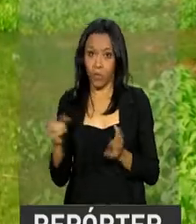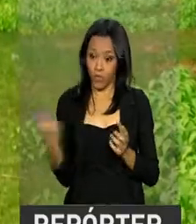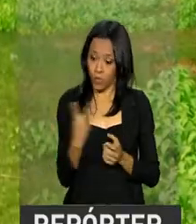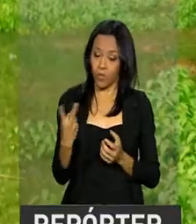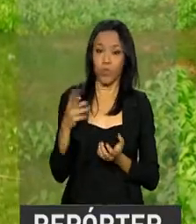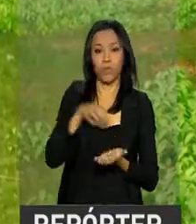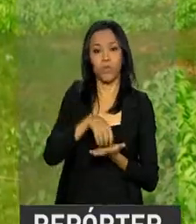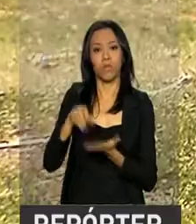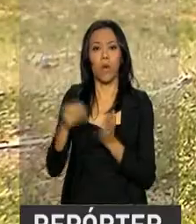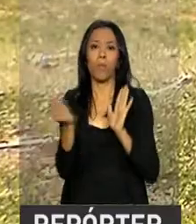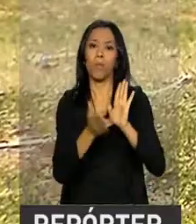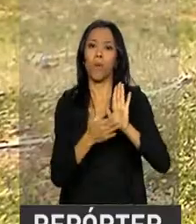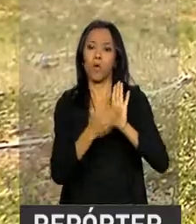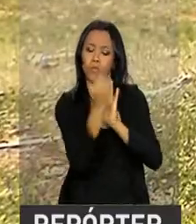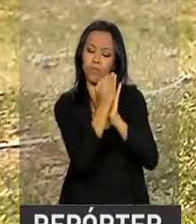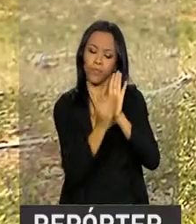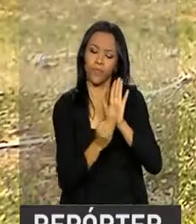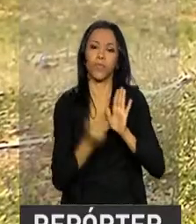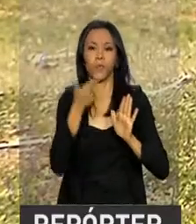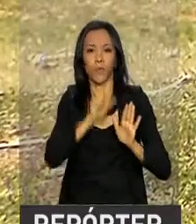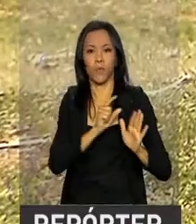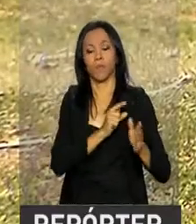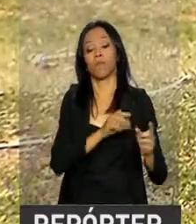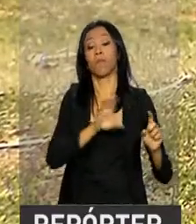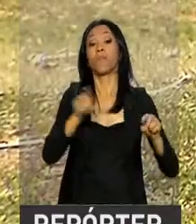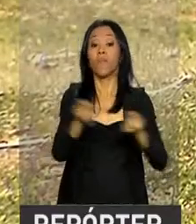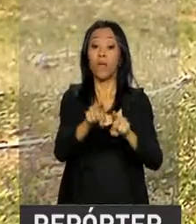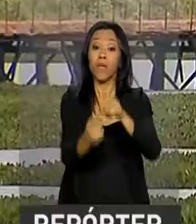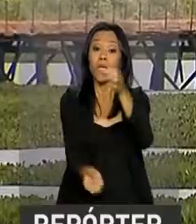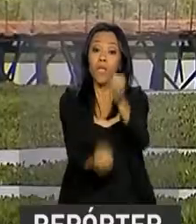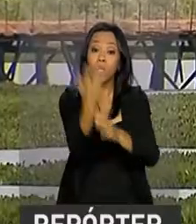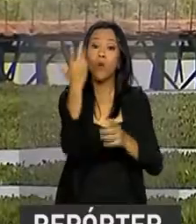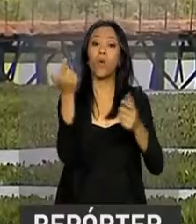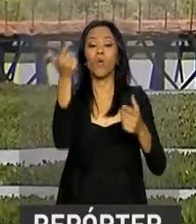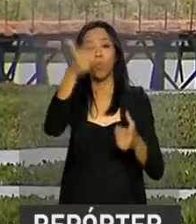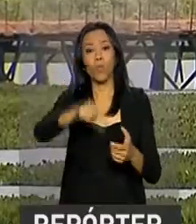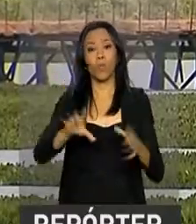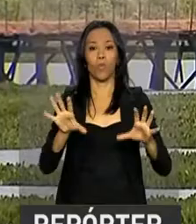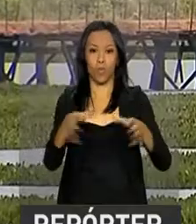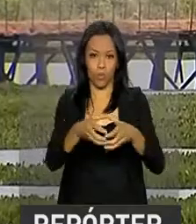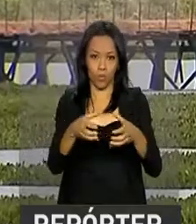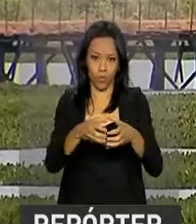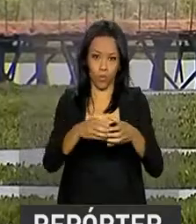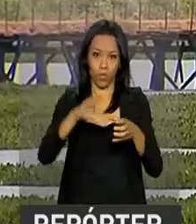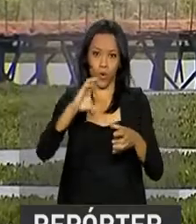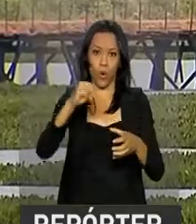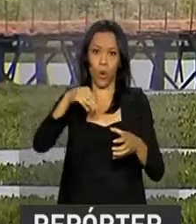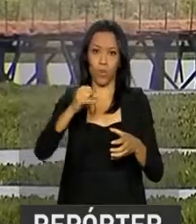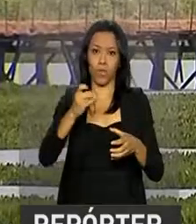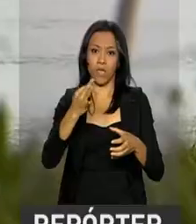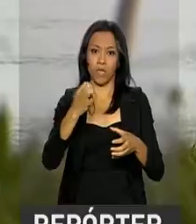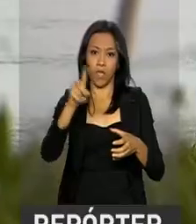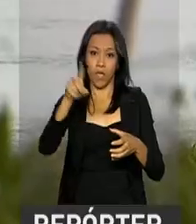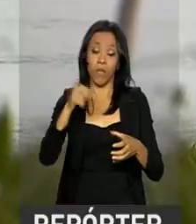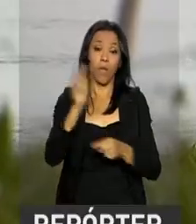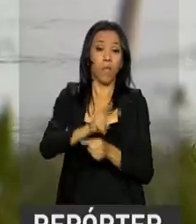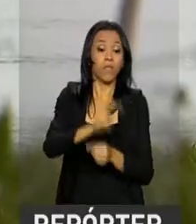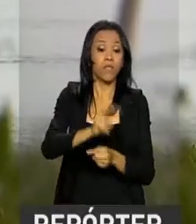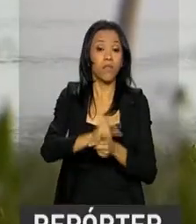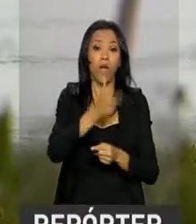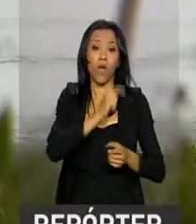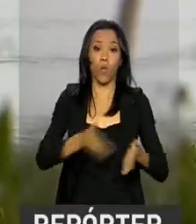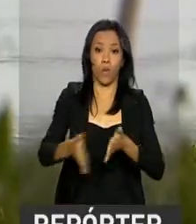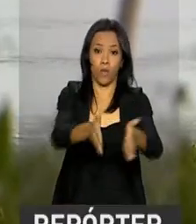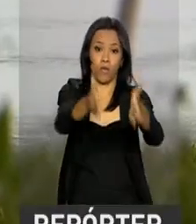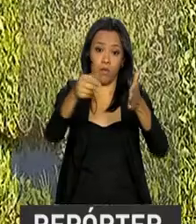sustentáveis o governo também criou um comitê interministerial para a recuperação do rio taquari que corta a região e